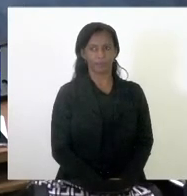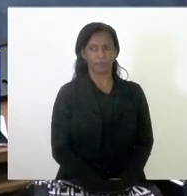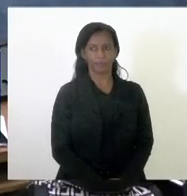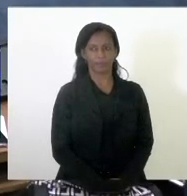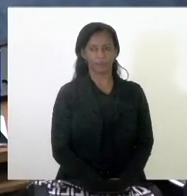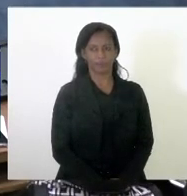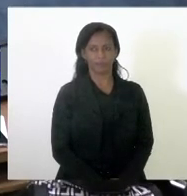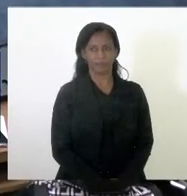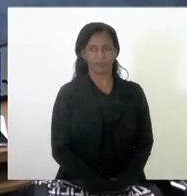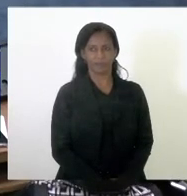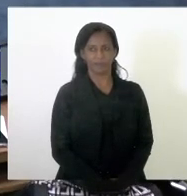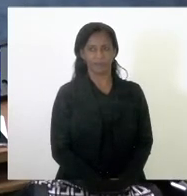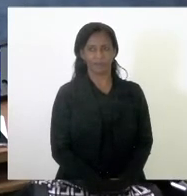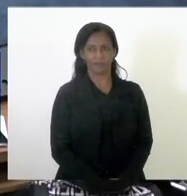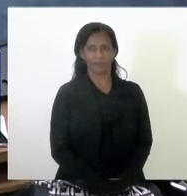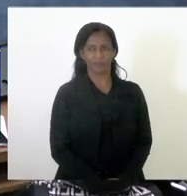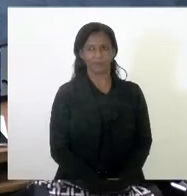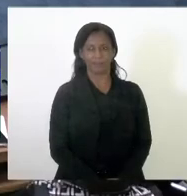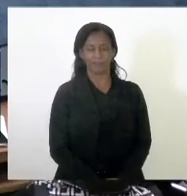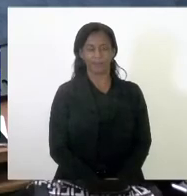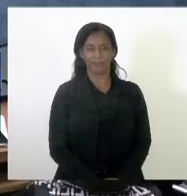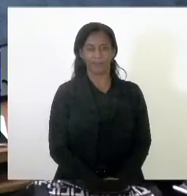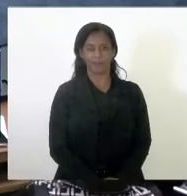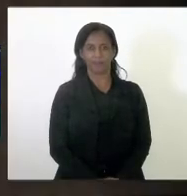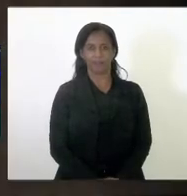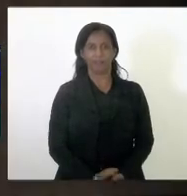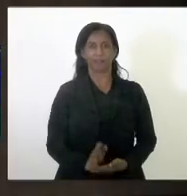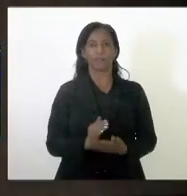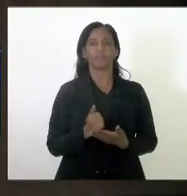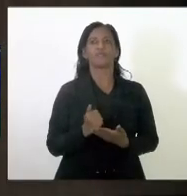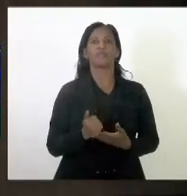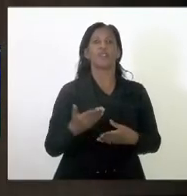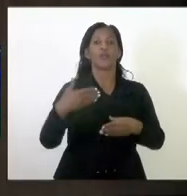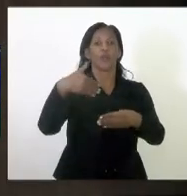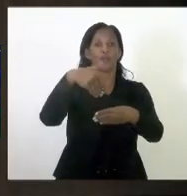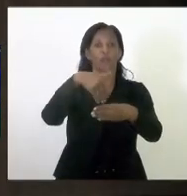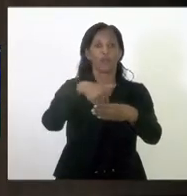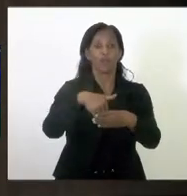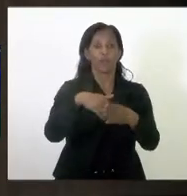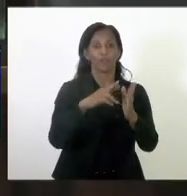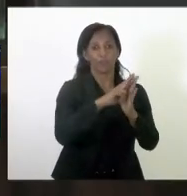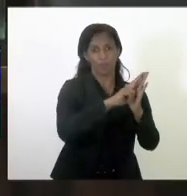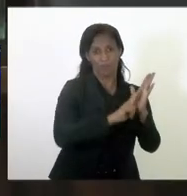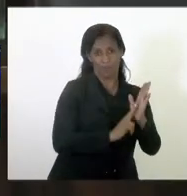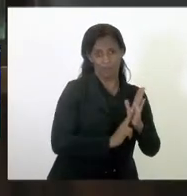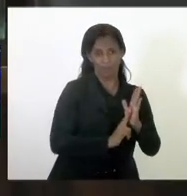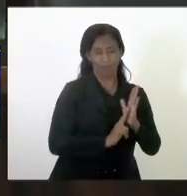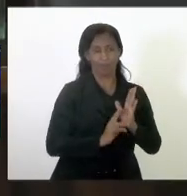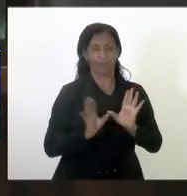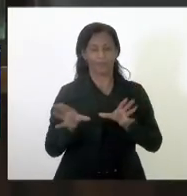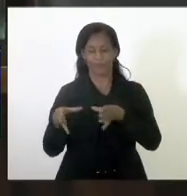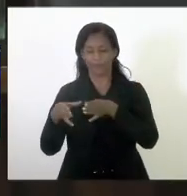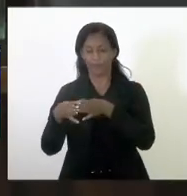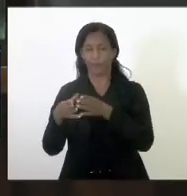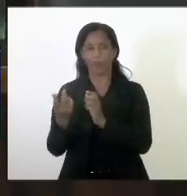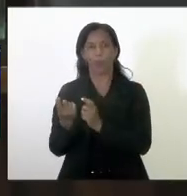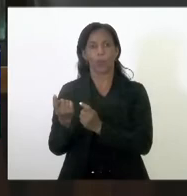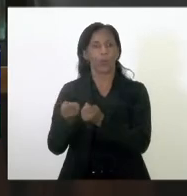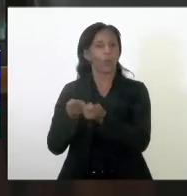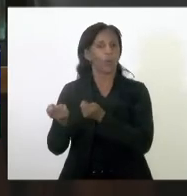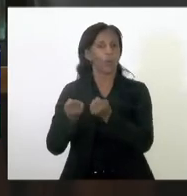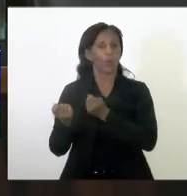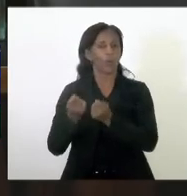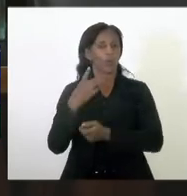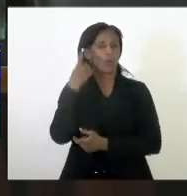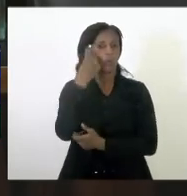São Sebastião dos Ferreiros. Votei com o relator. Ok. Pela Comissão de Economia, deputado